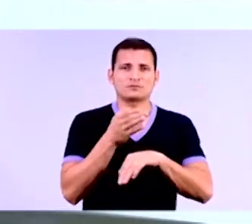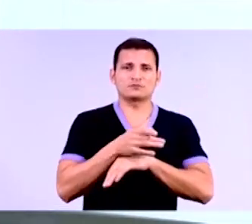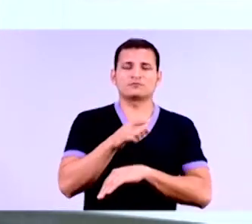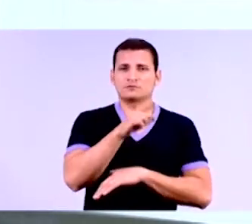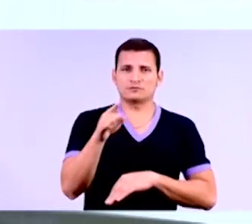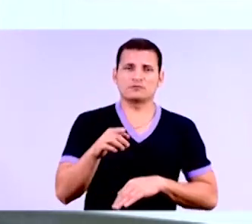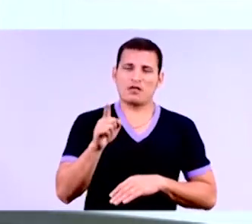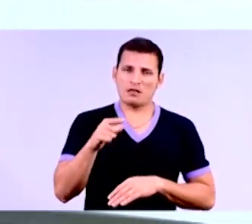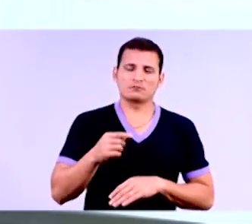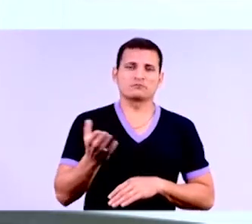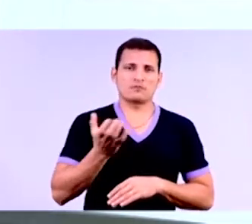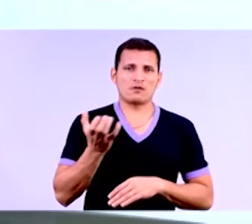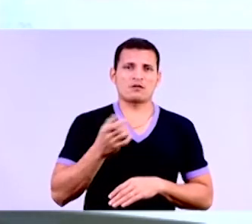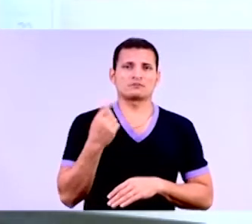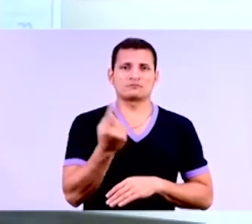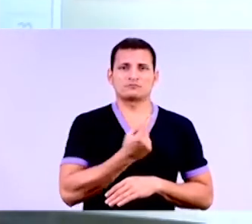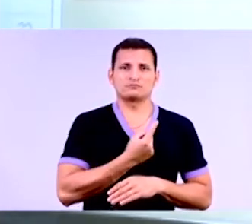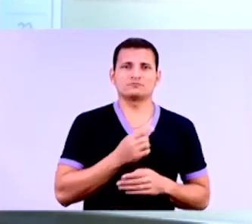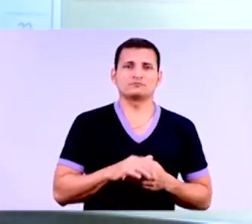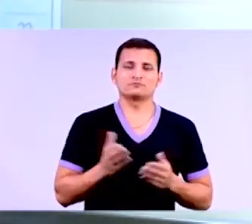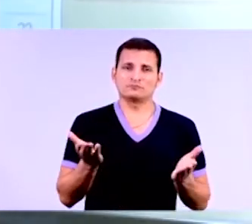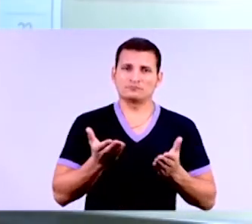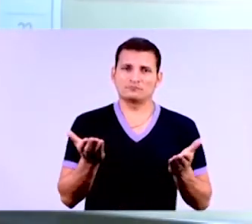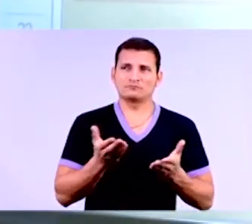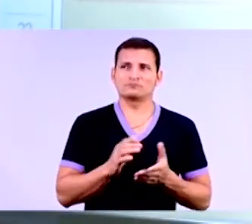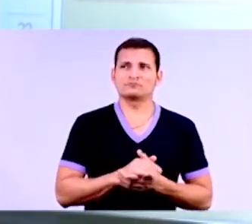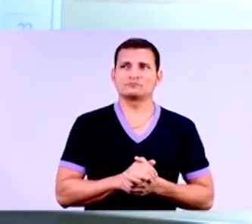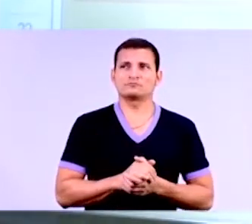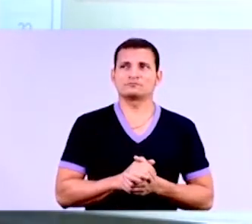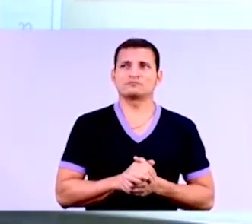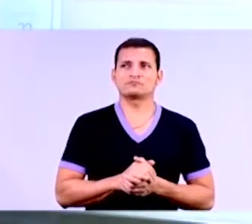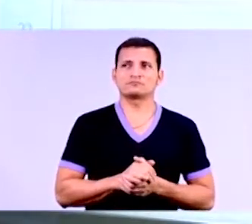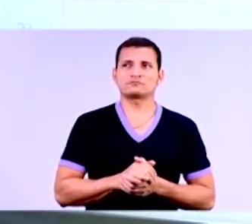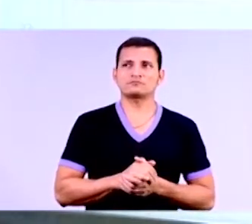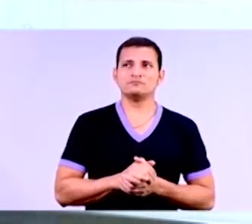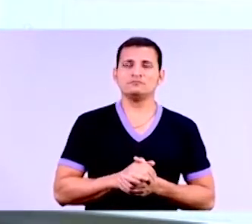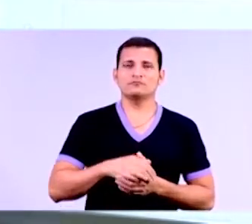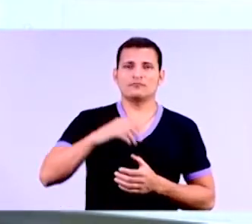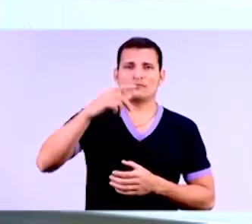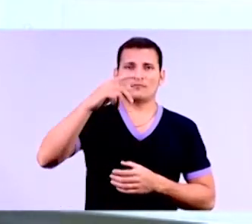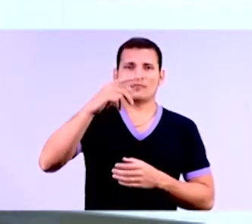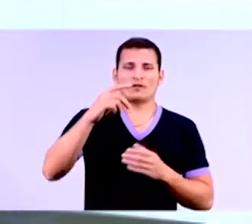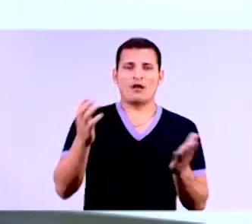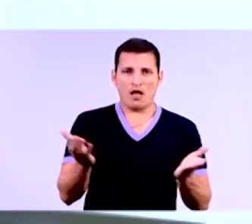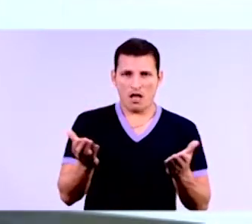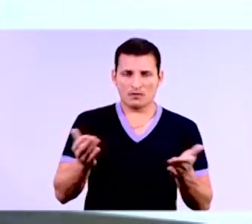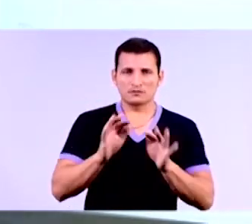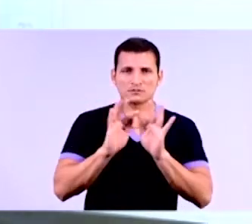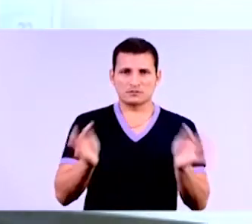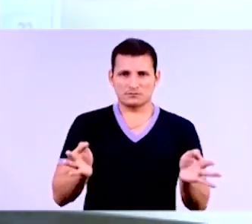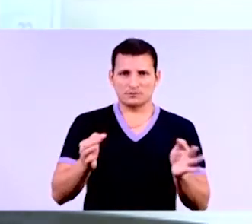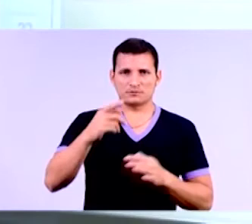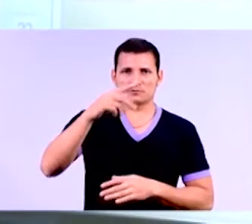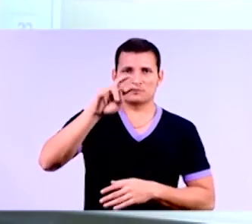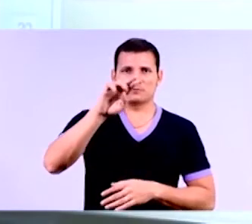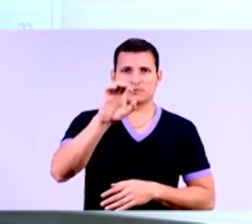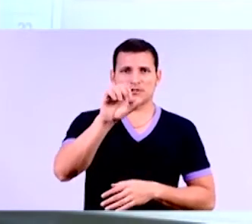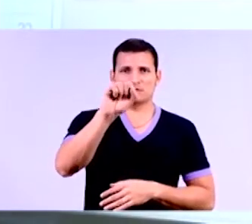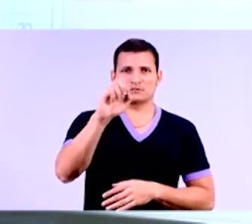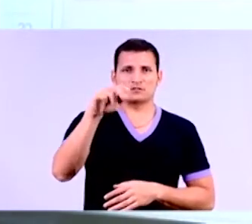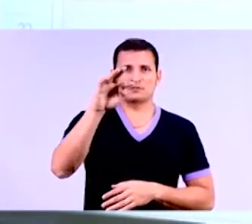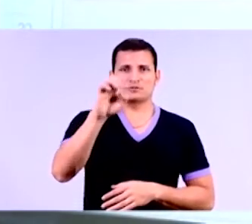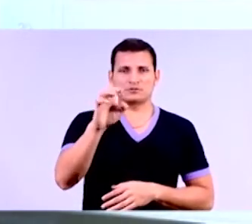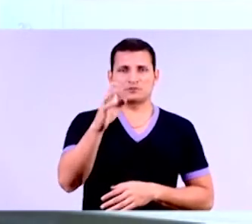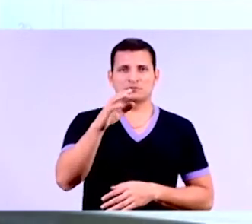mesmo que a gente quer. E agora a gente vai entrar no Simple Present Tense, que é o presente simples, equivalente ao